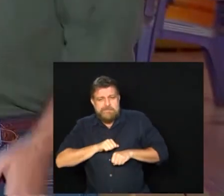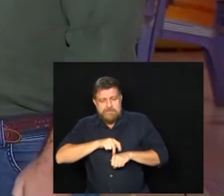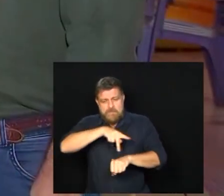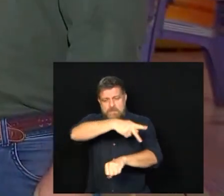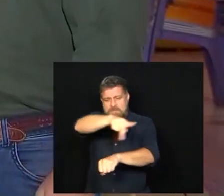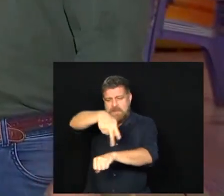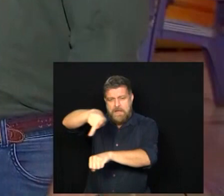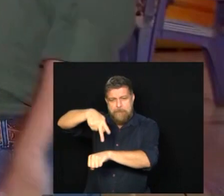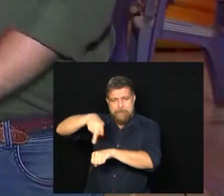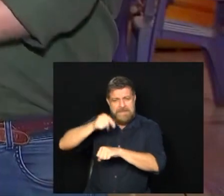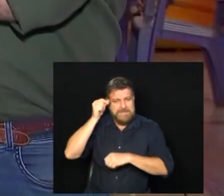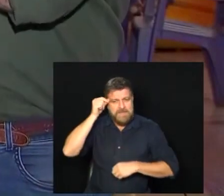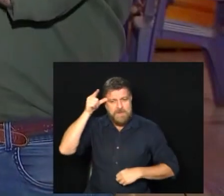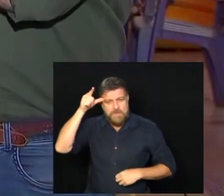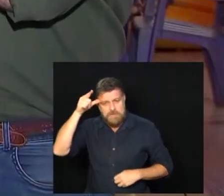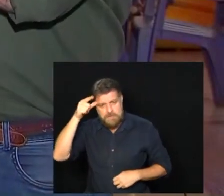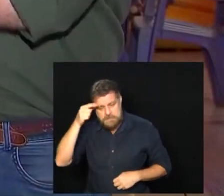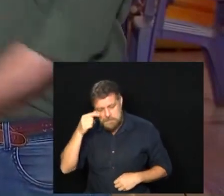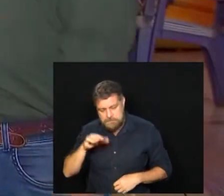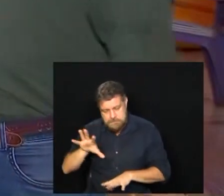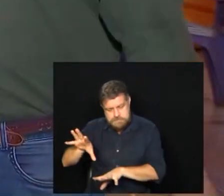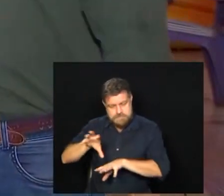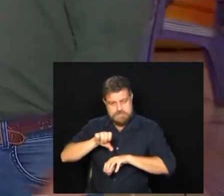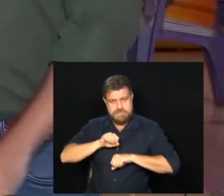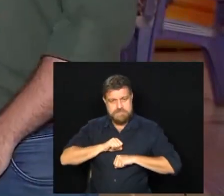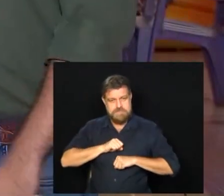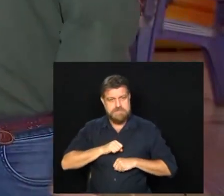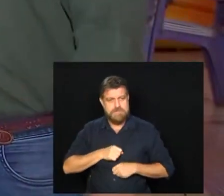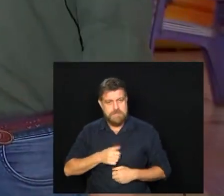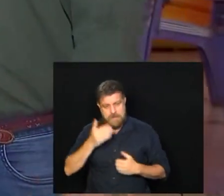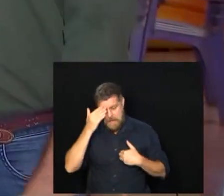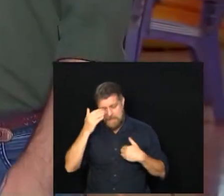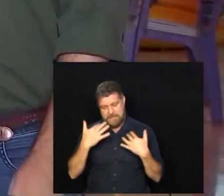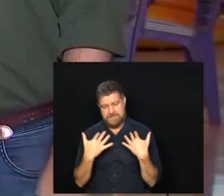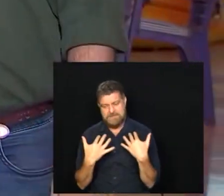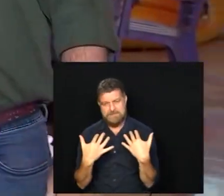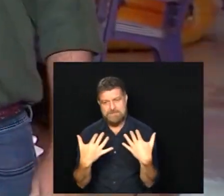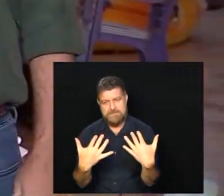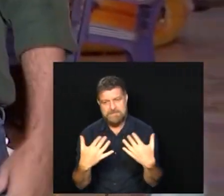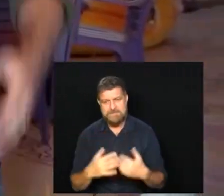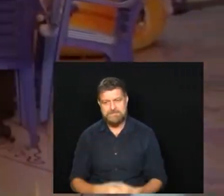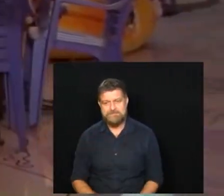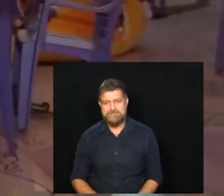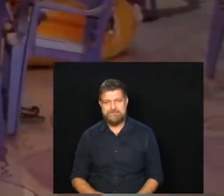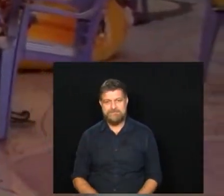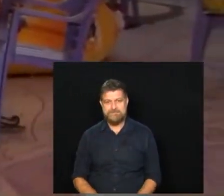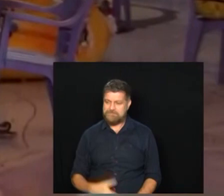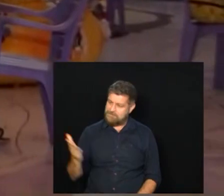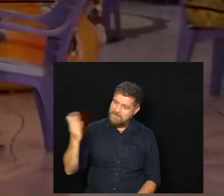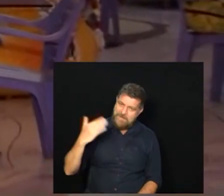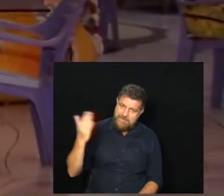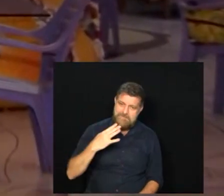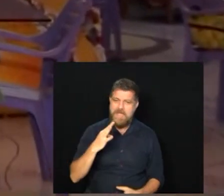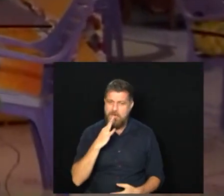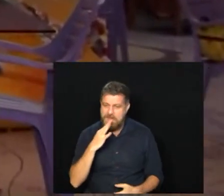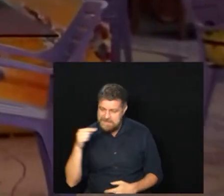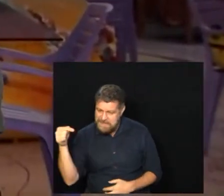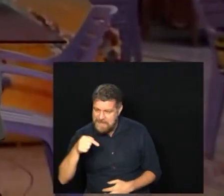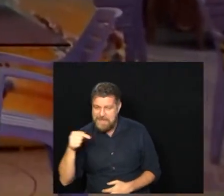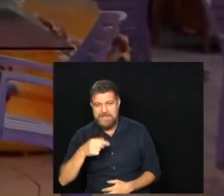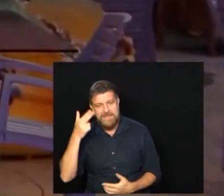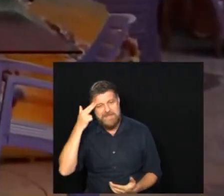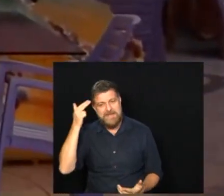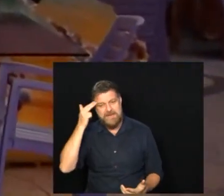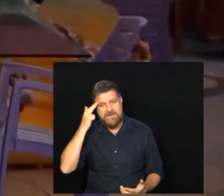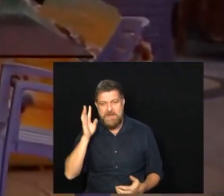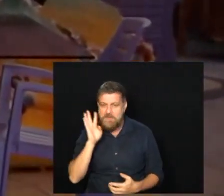mundo afora. Muito bacana a mensagem. Eu que agradeço a todos vocês. Então tá bom. Vem conhecer você também aqui, Gabriel Castro,